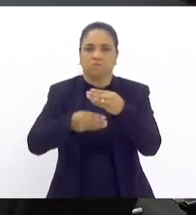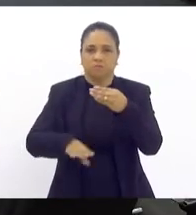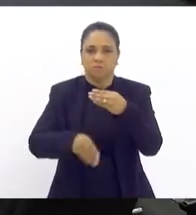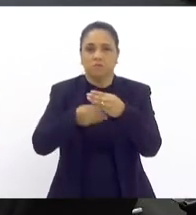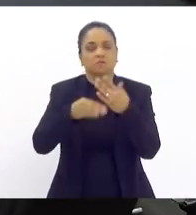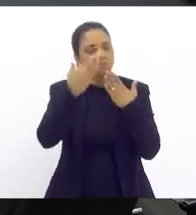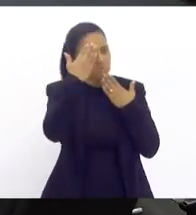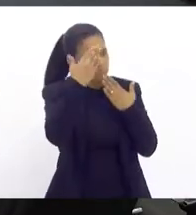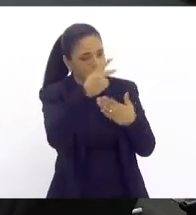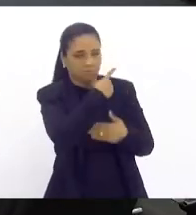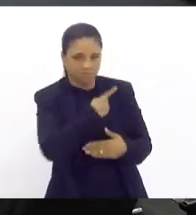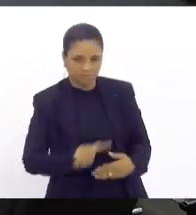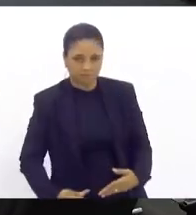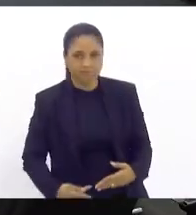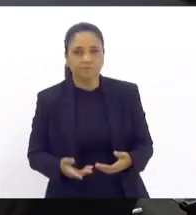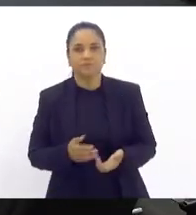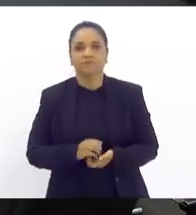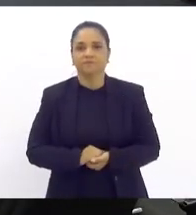presidente